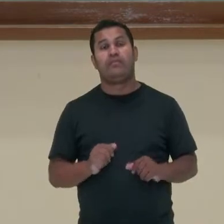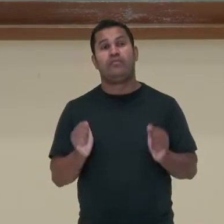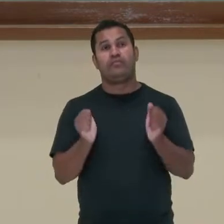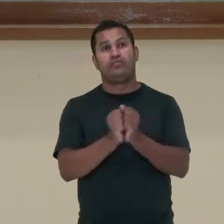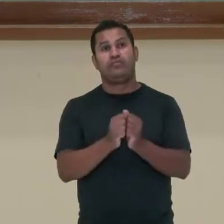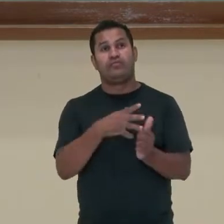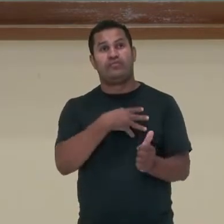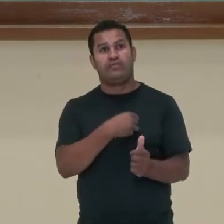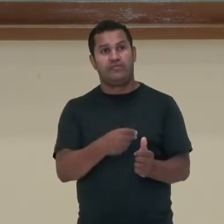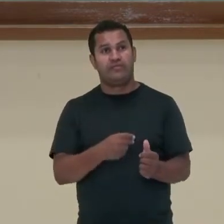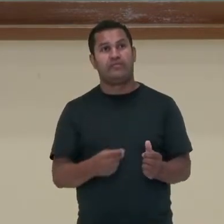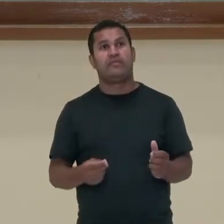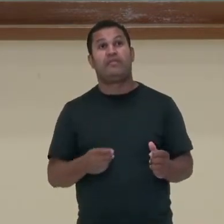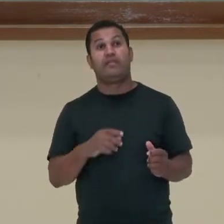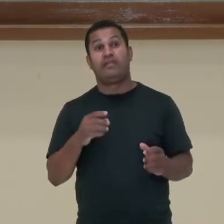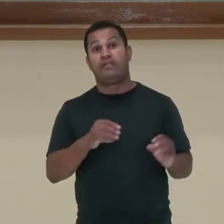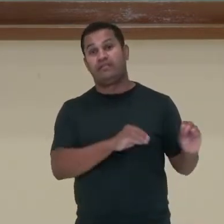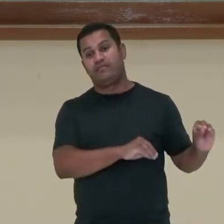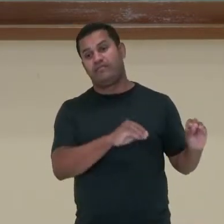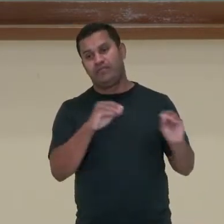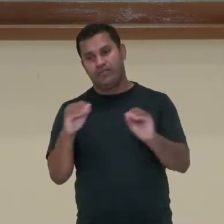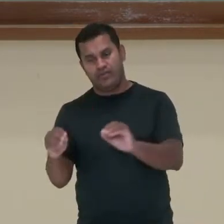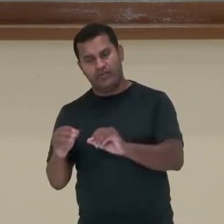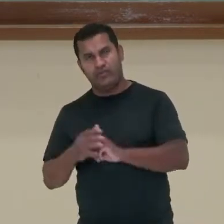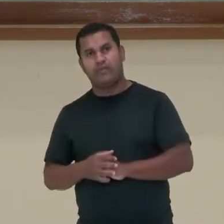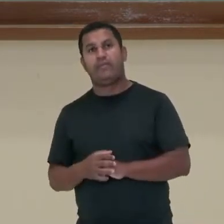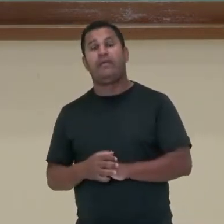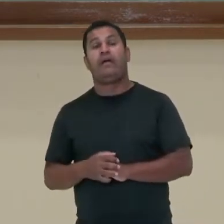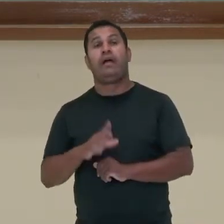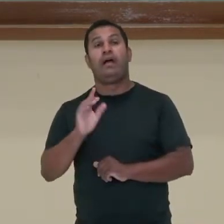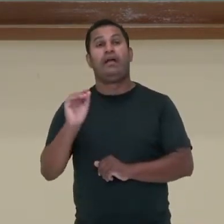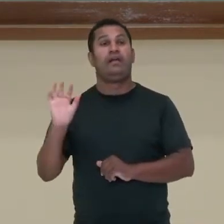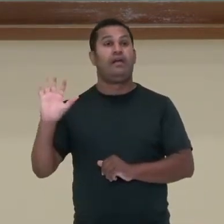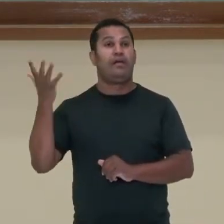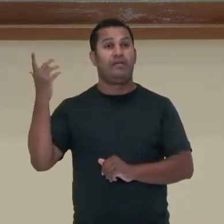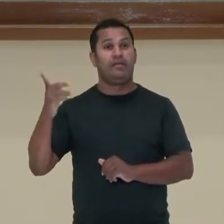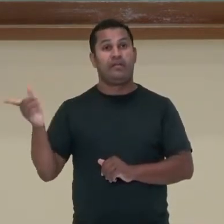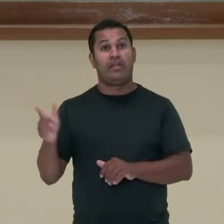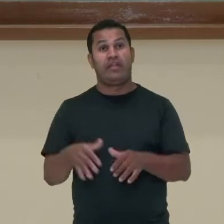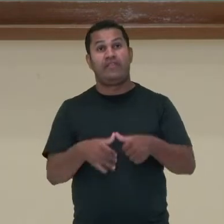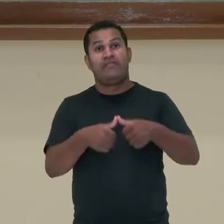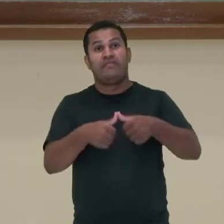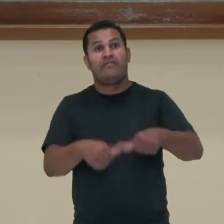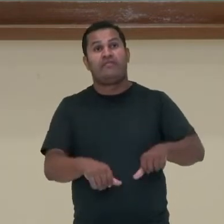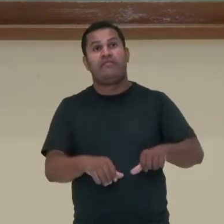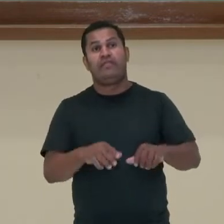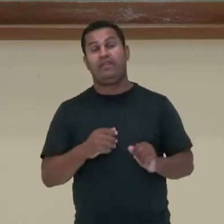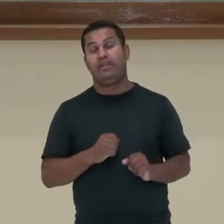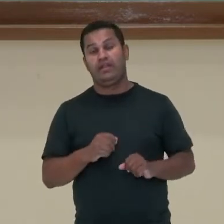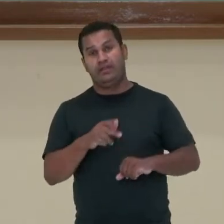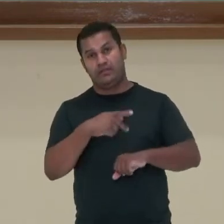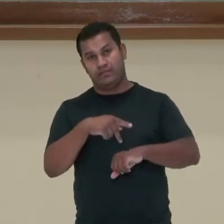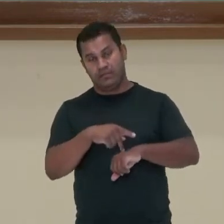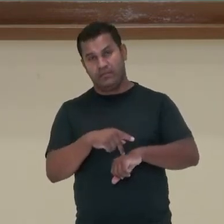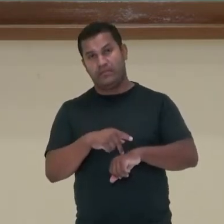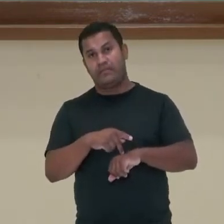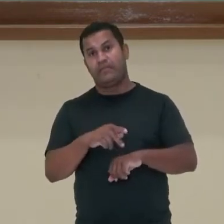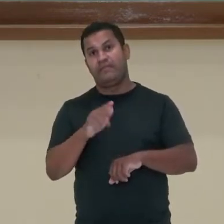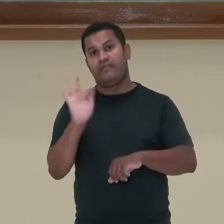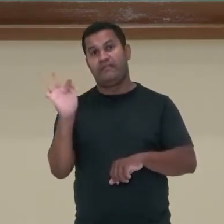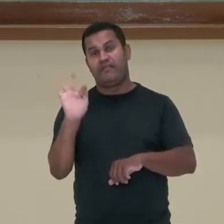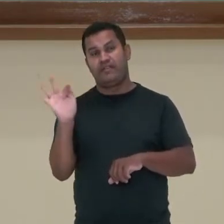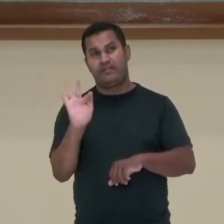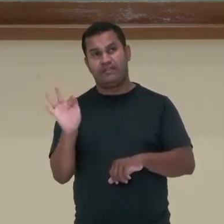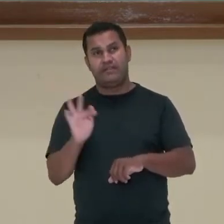mãe e os irmãos e passam um tempo até que eles voltam exatamente para Paris. Então nós temos esse tempinho. E o que acontece? Ele queria